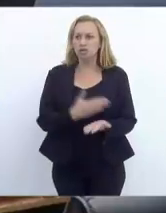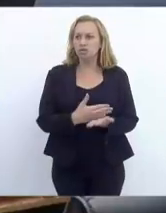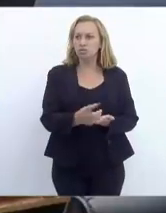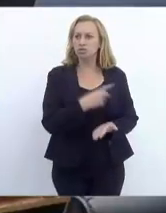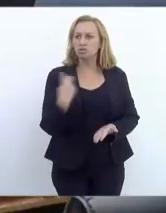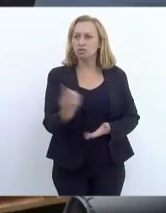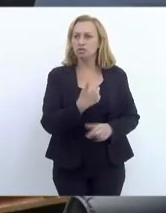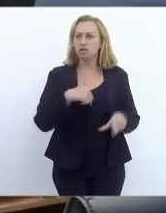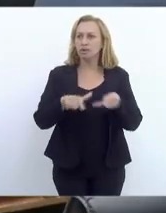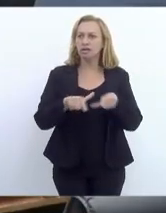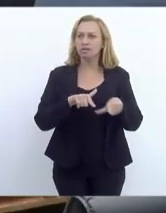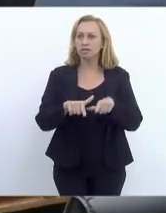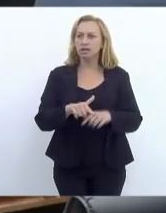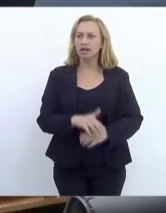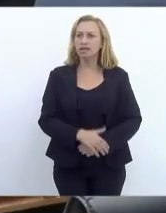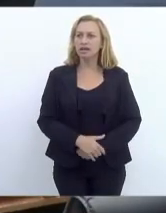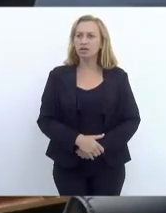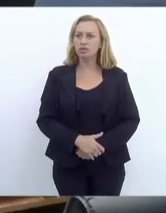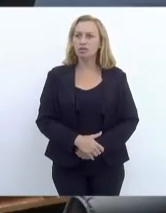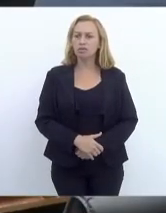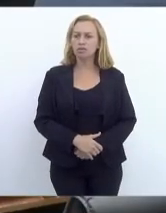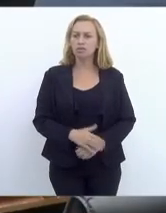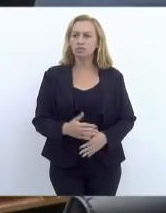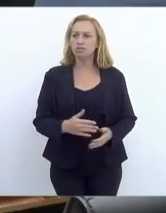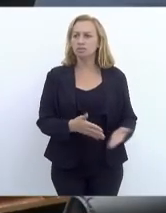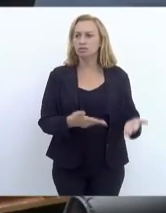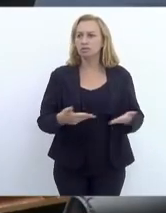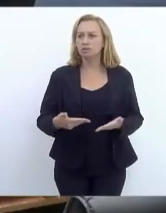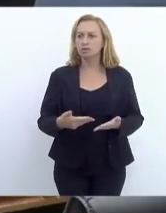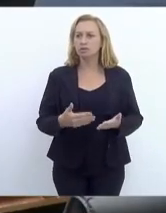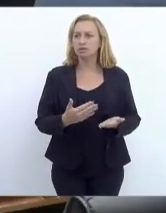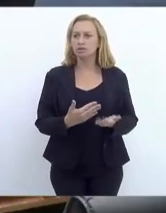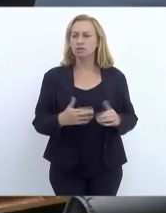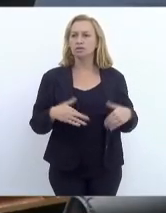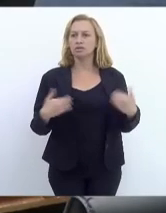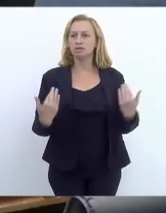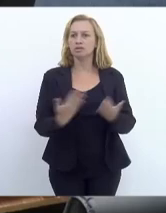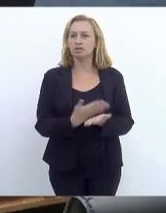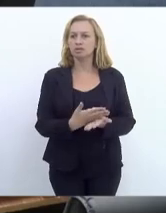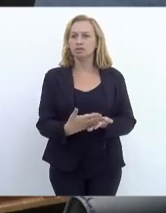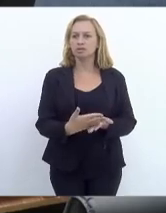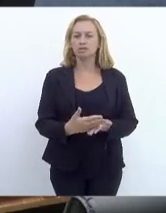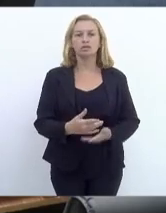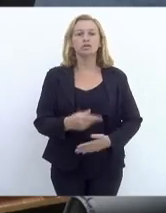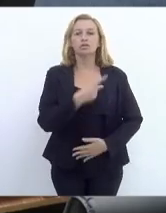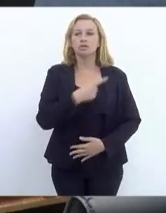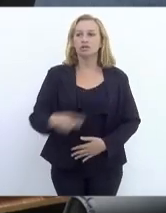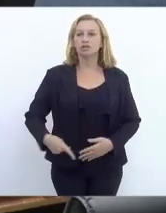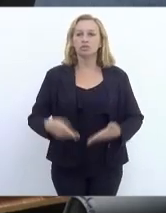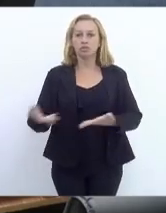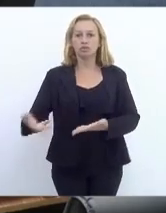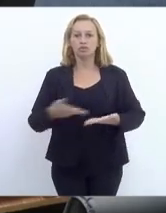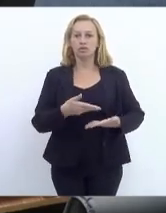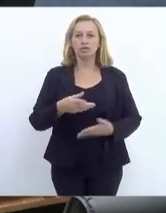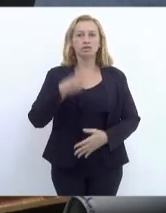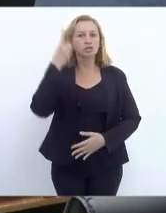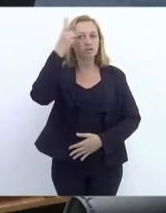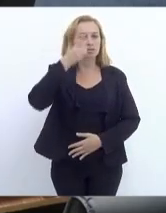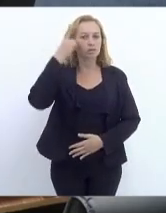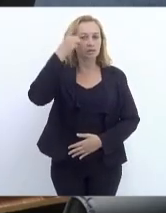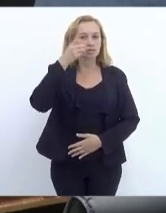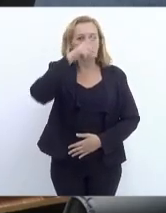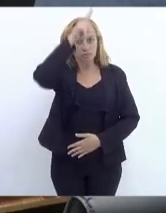e iniciamos o nosso trabalho está aberta a sessão a presidência convida o senhor Deputado